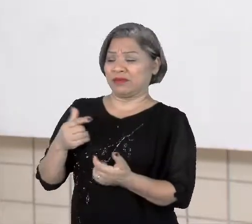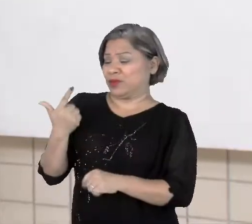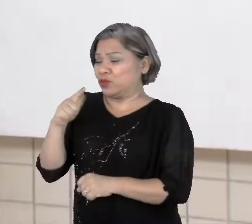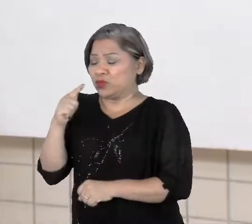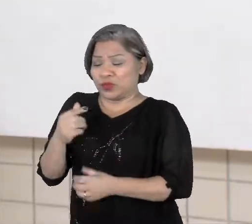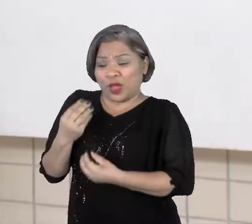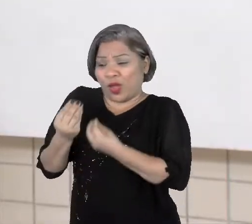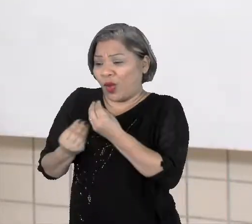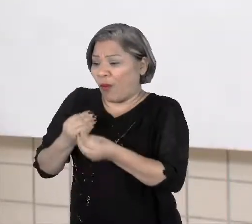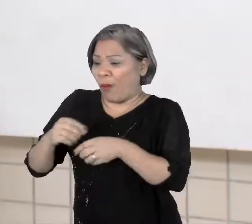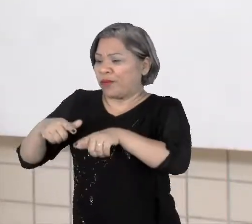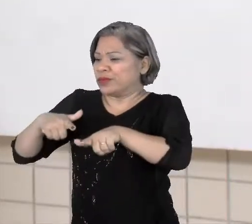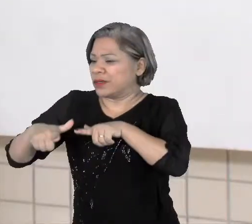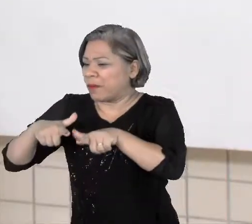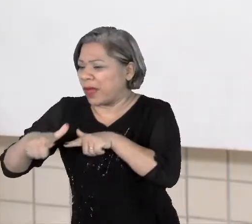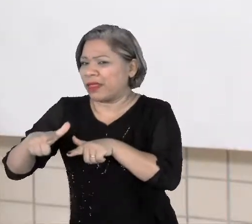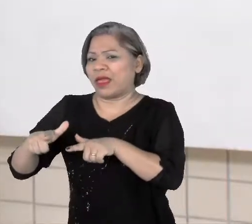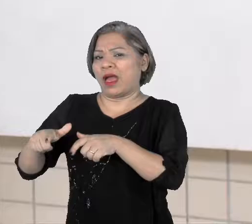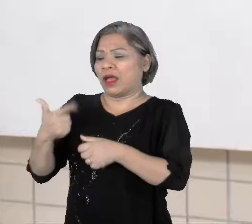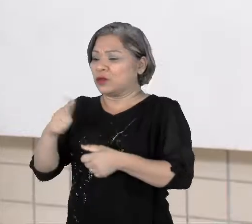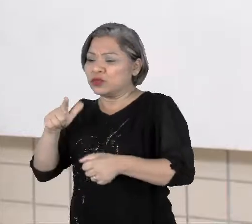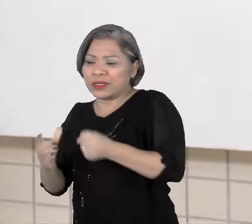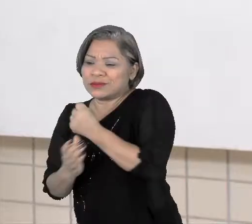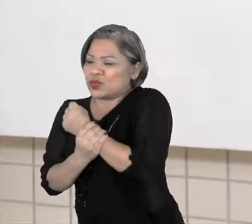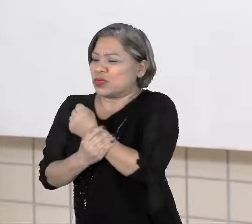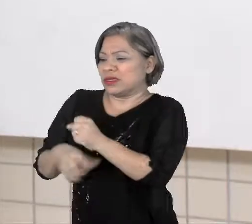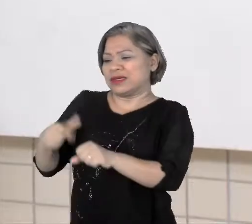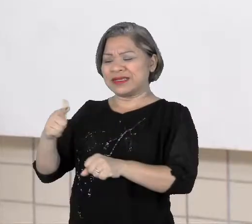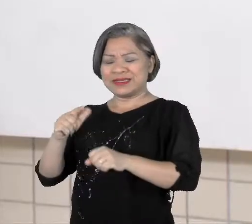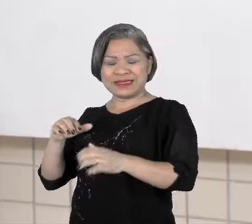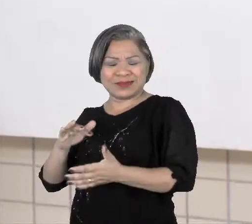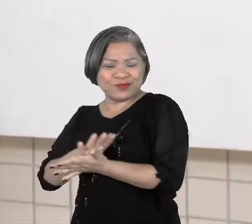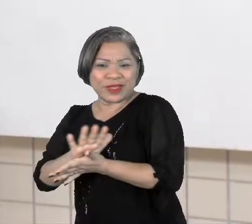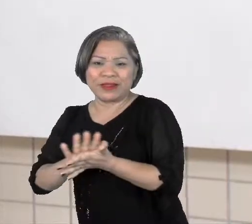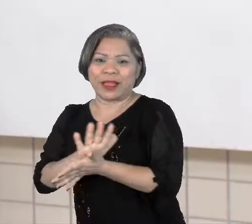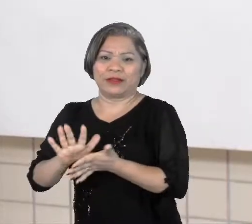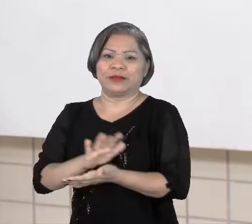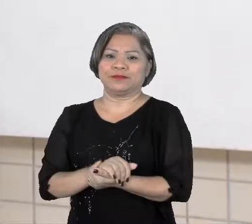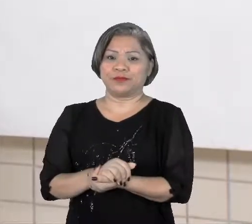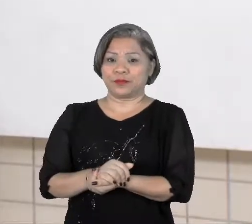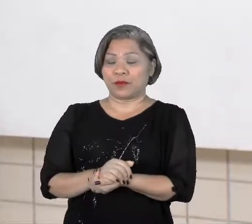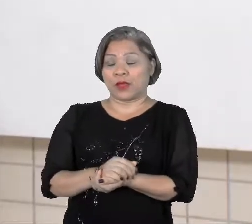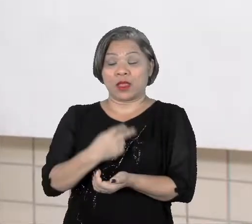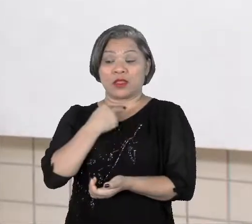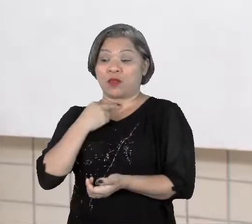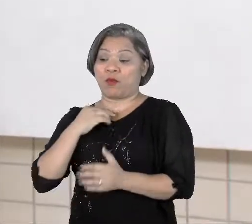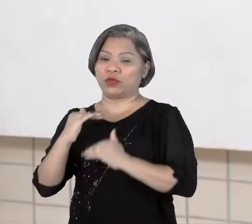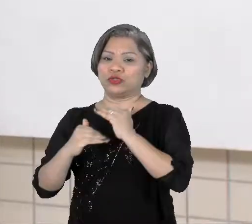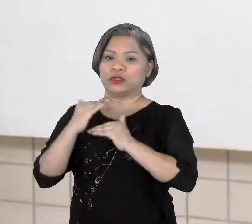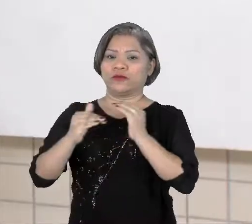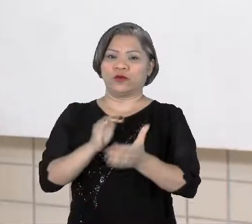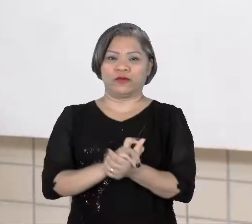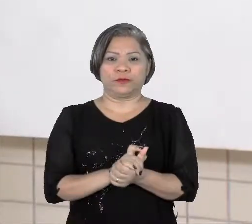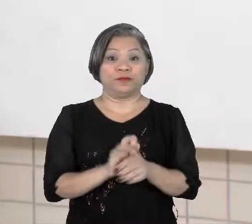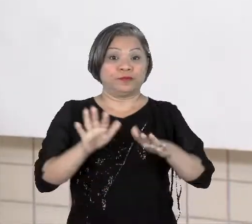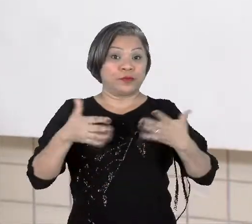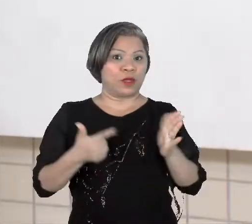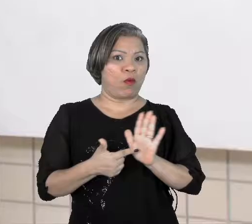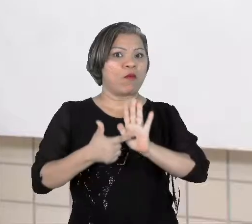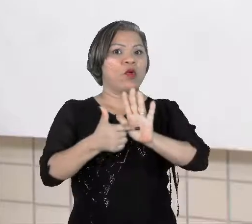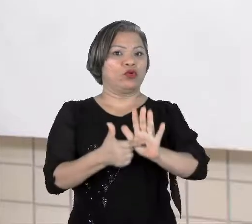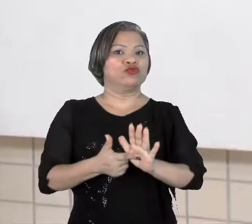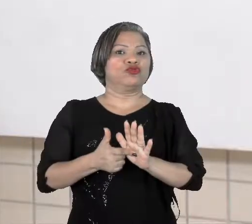para que esse trabalhador possa desenvolver a sua atividade. Então, eu acabei de citar as principais características do trabalho